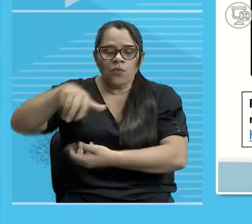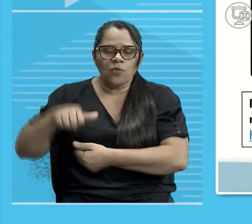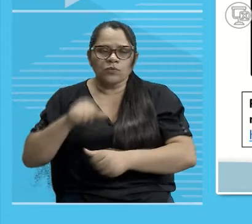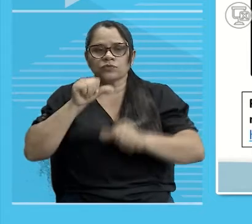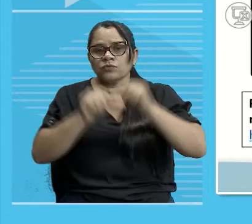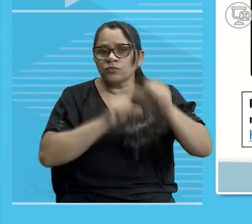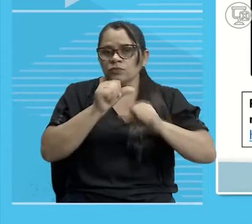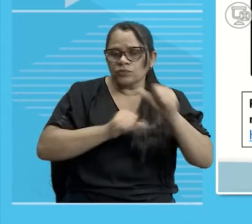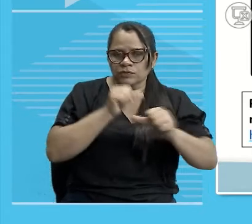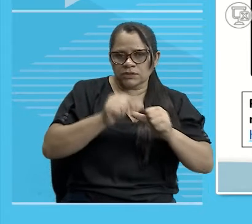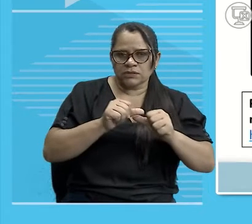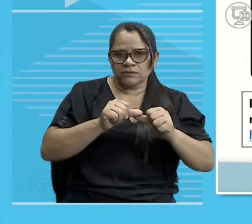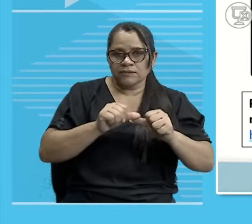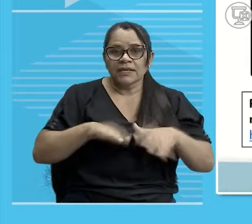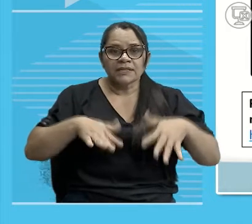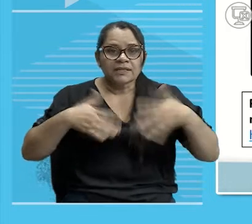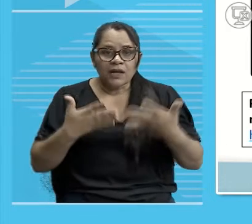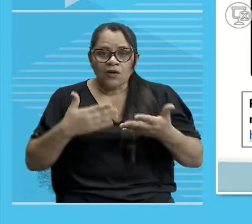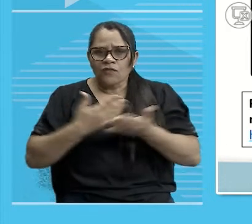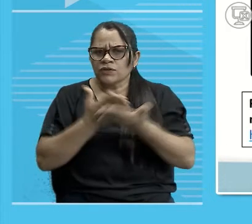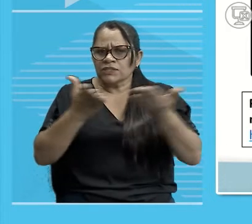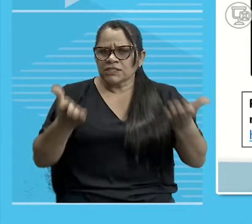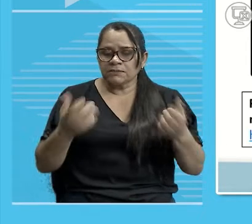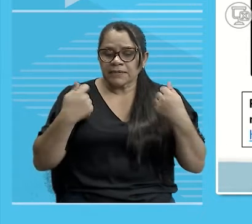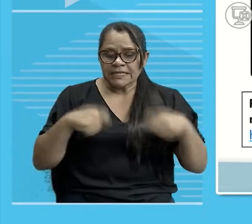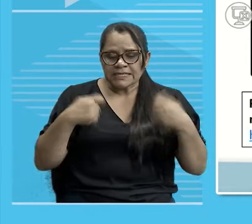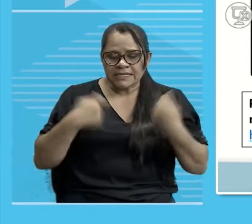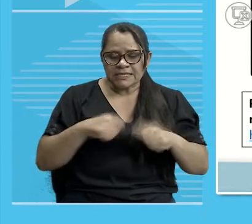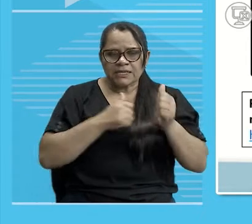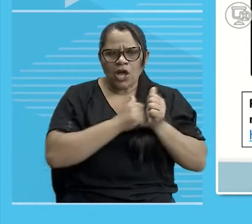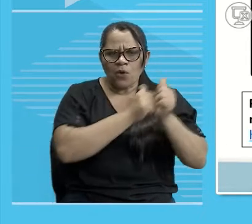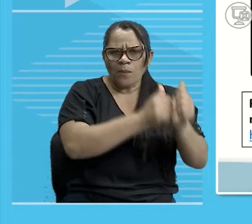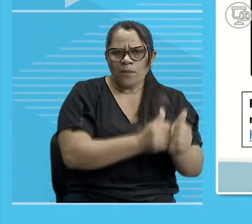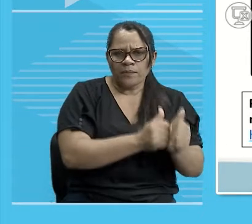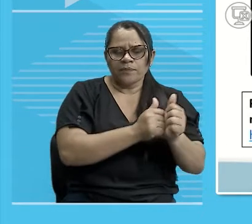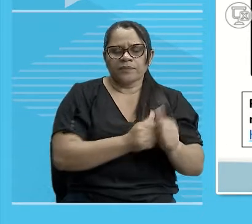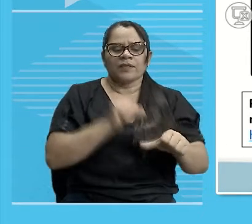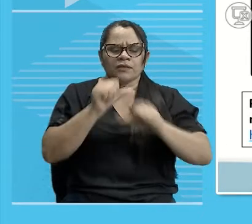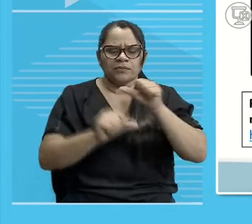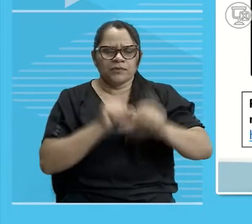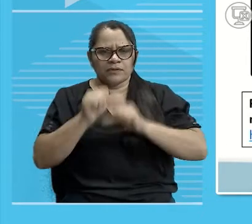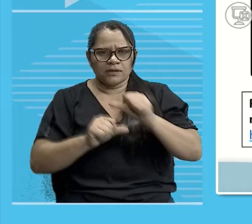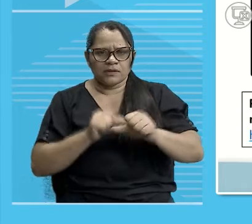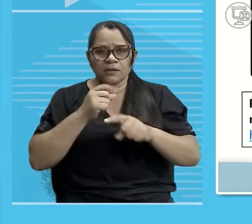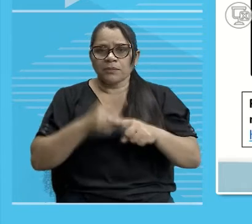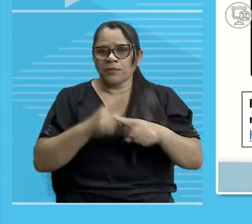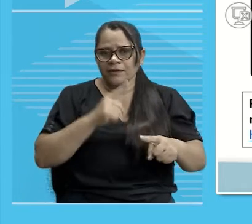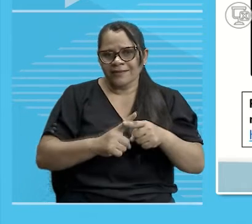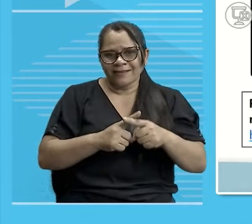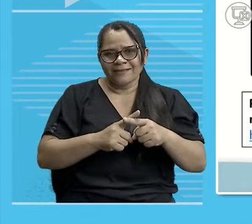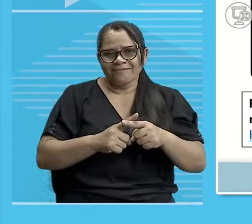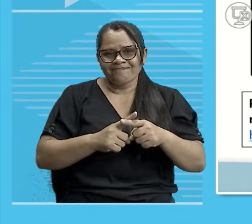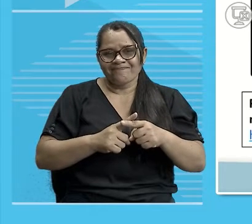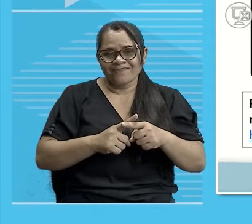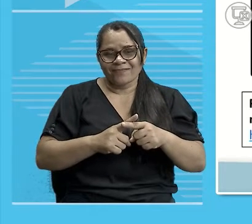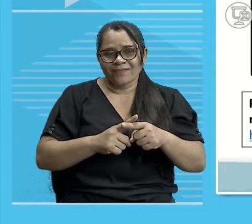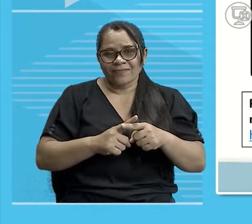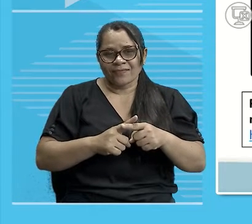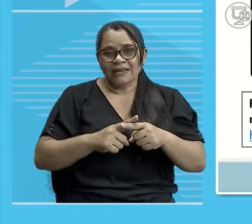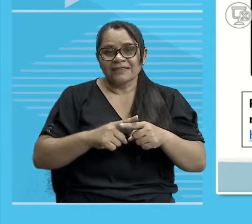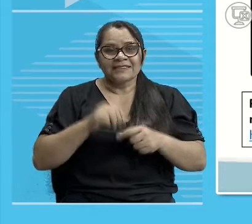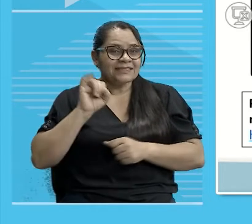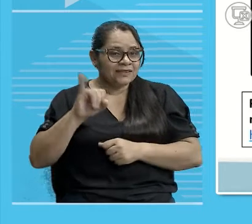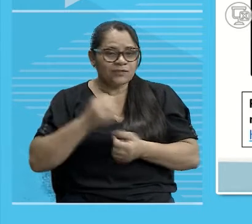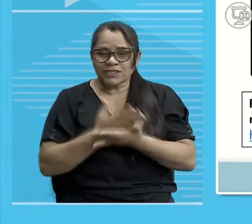mudando aquele da Luna e você tem que acompanhar essas mudanças senão você vai ficar para trás você vai ser